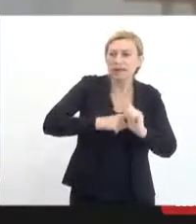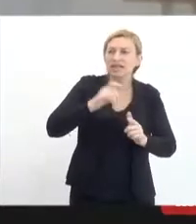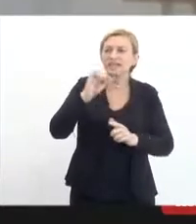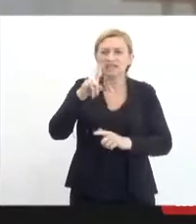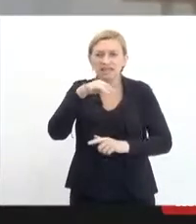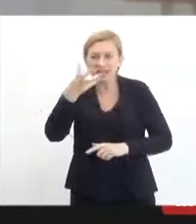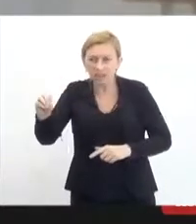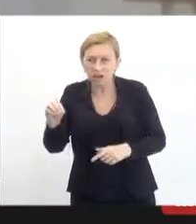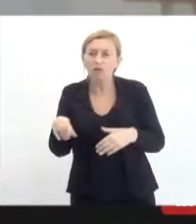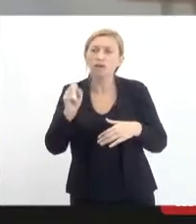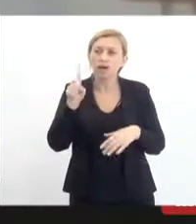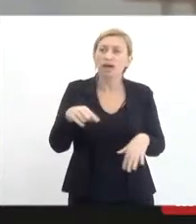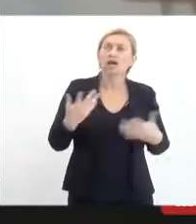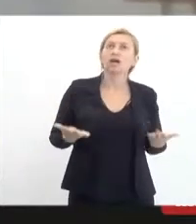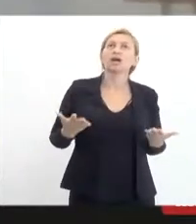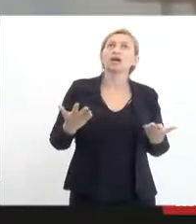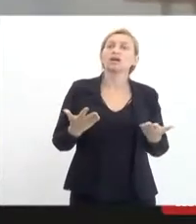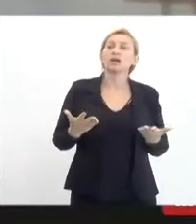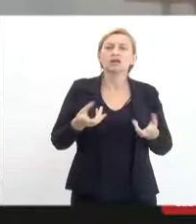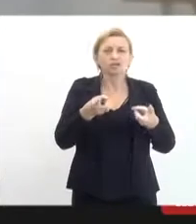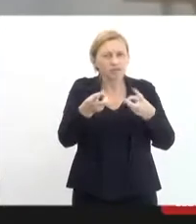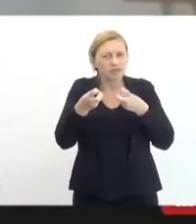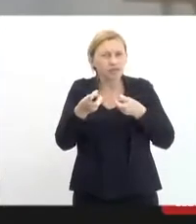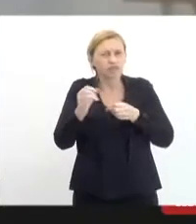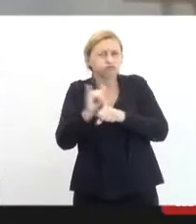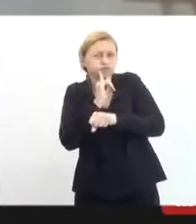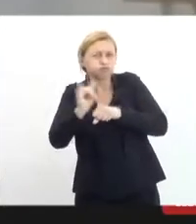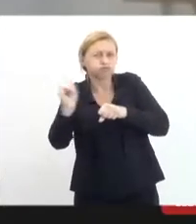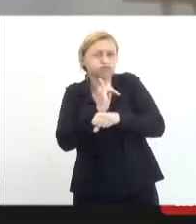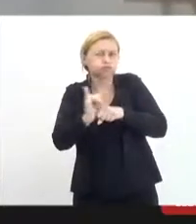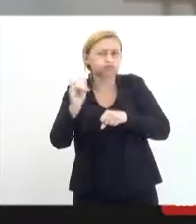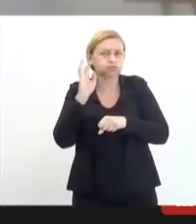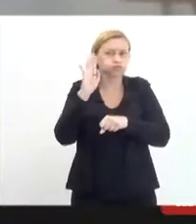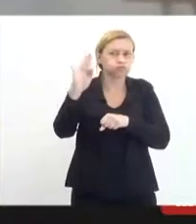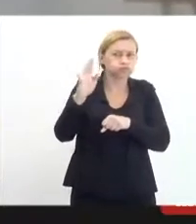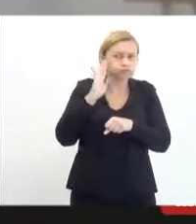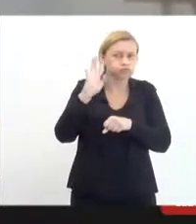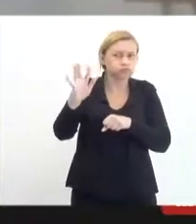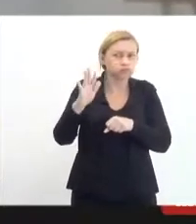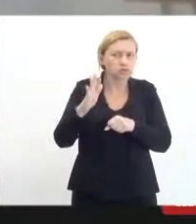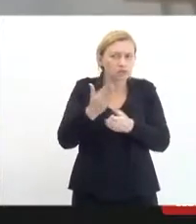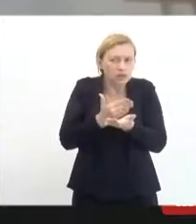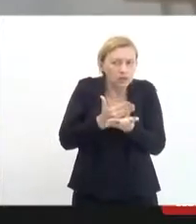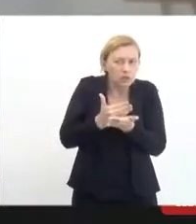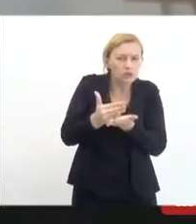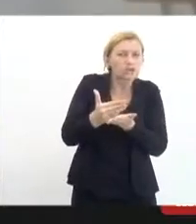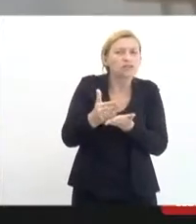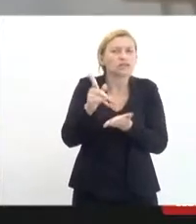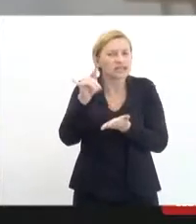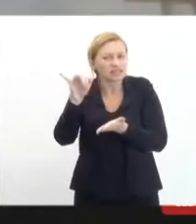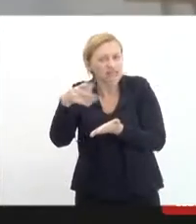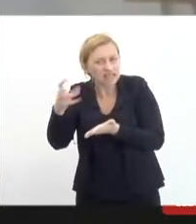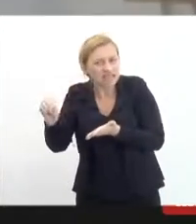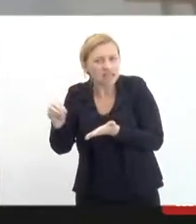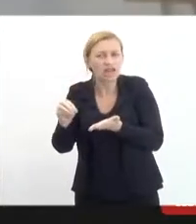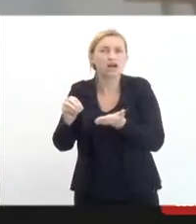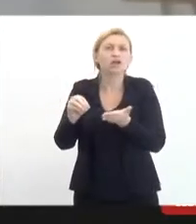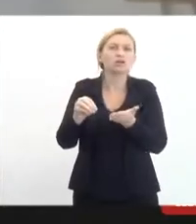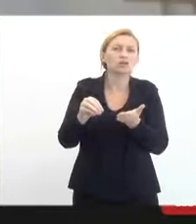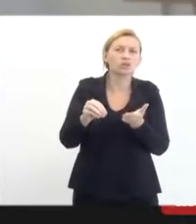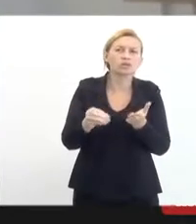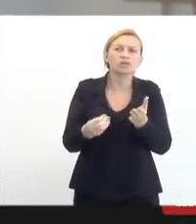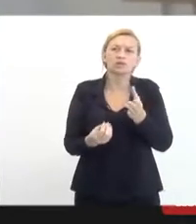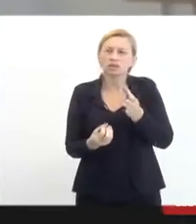Então, percebe-se que foi um planejamento imaginado desde a fase interna da licitação, quando se formatou os objetos